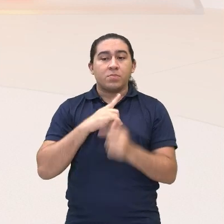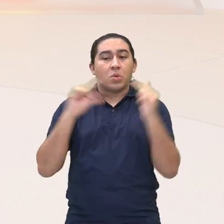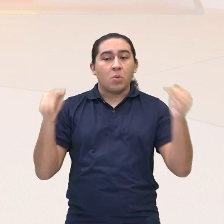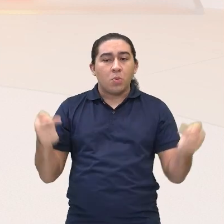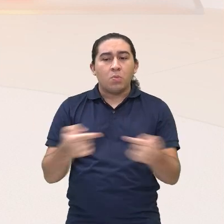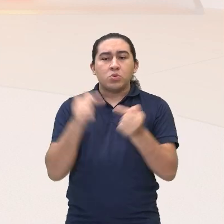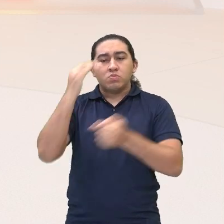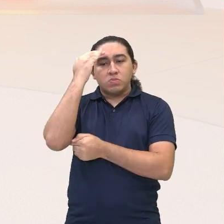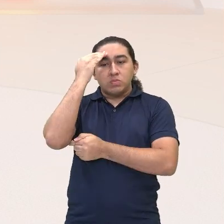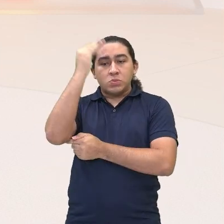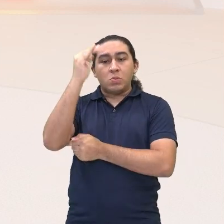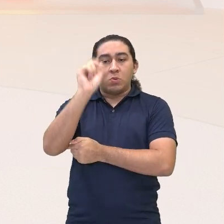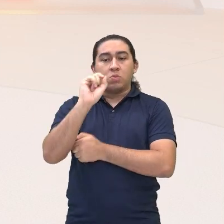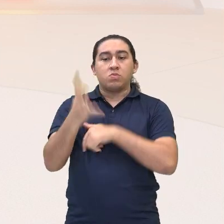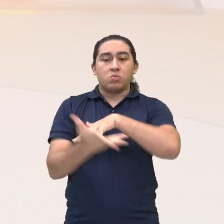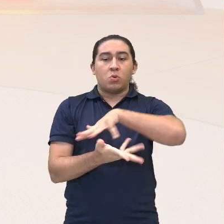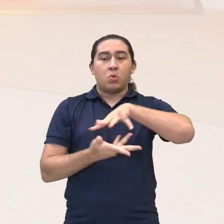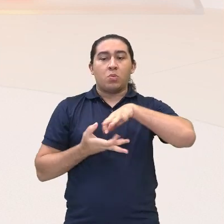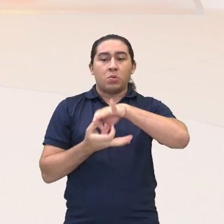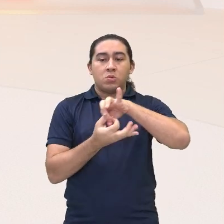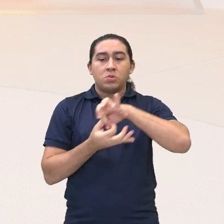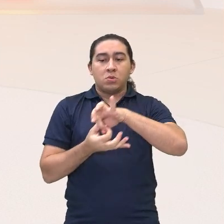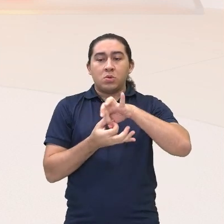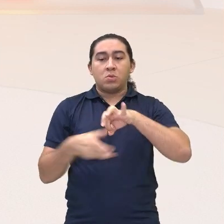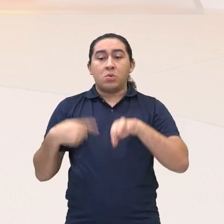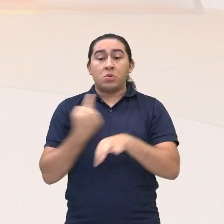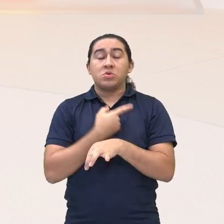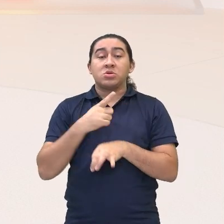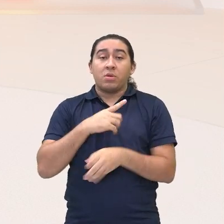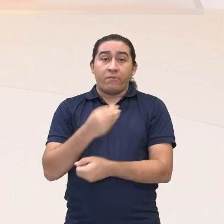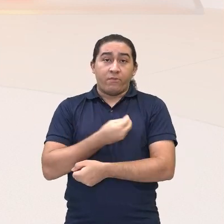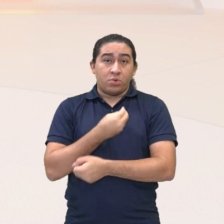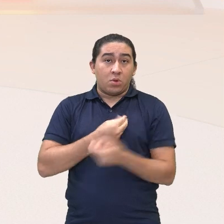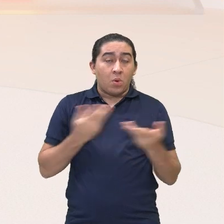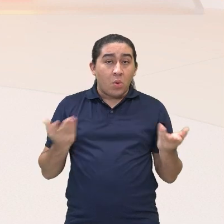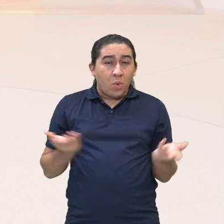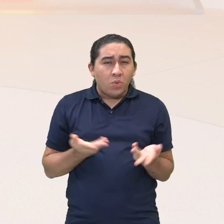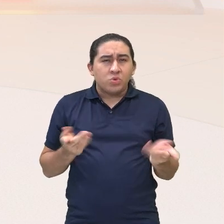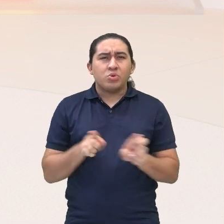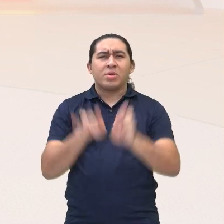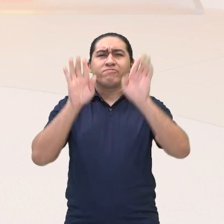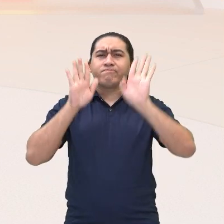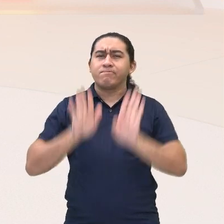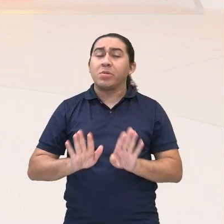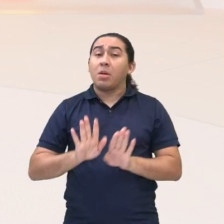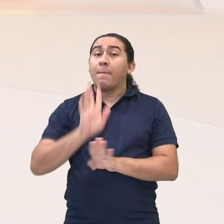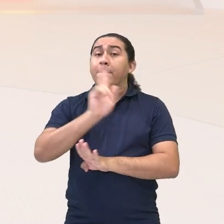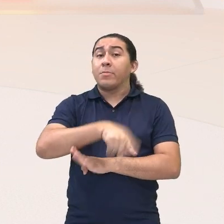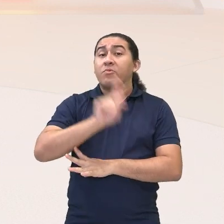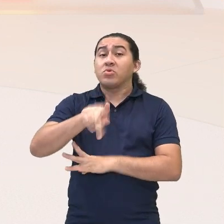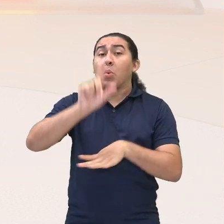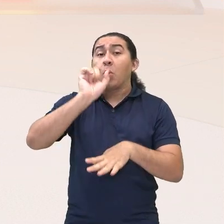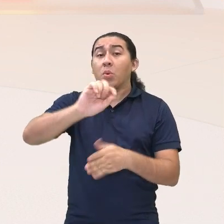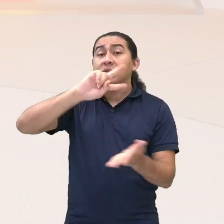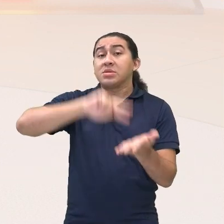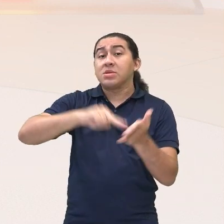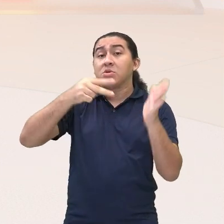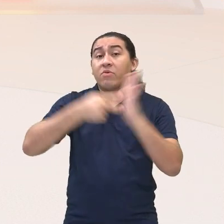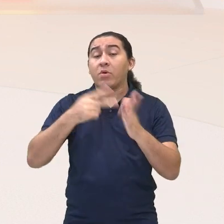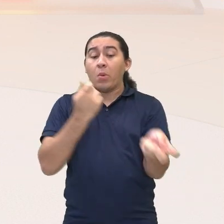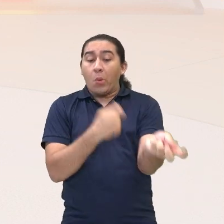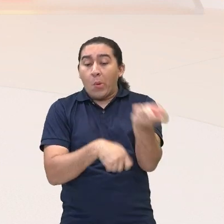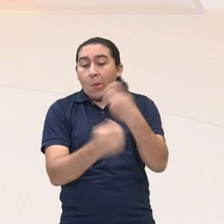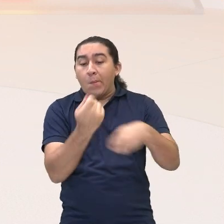esse processo de globalização que a gente vive atualmente. Mas, professora, o que é o